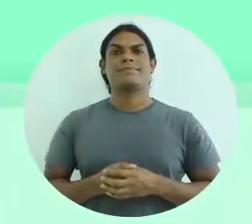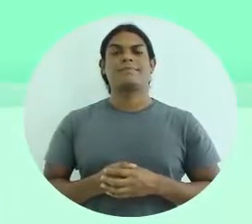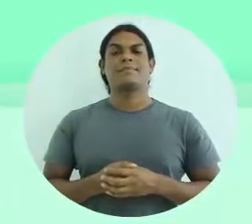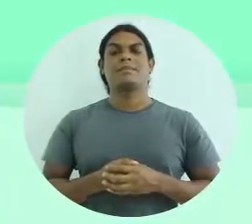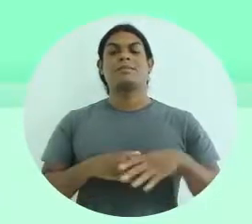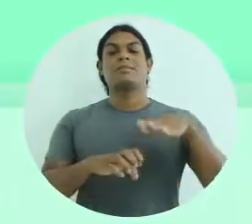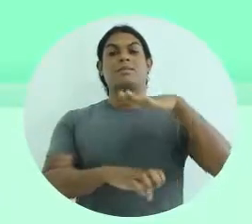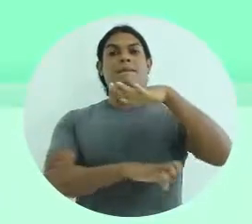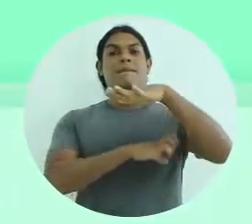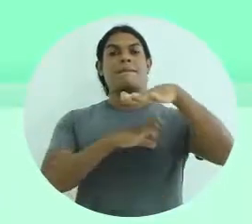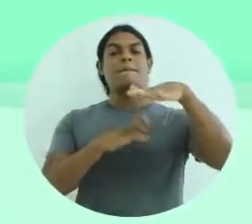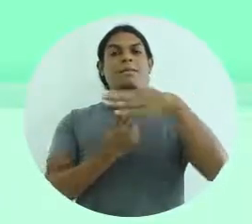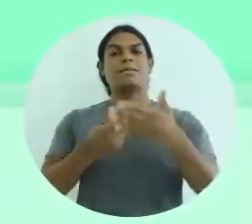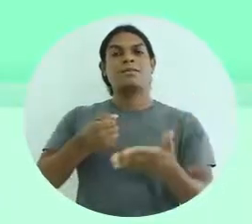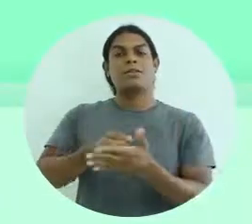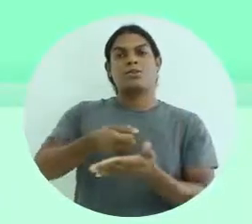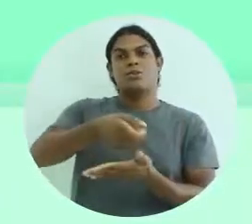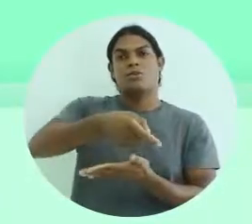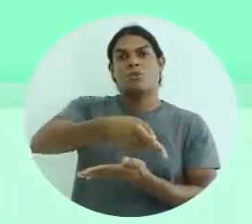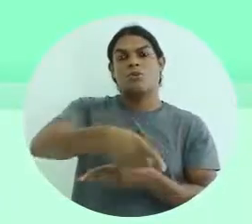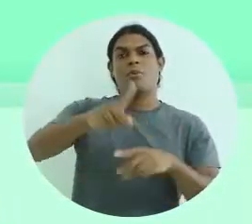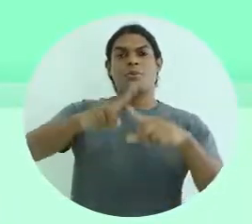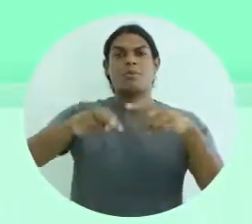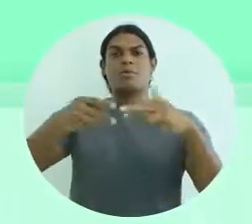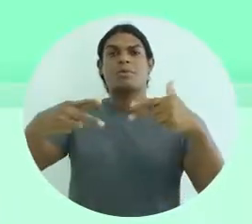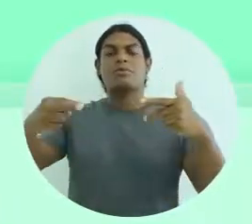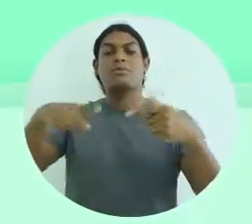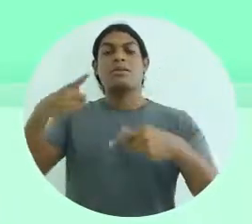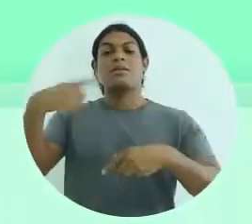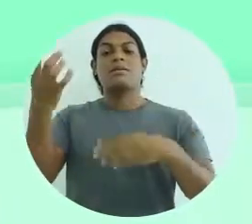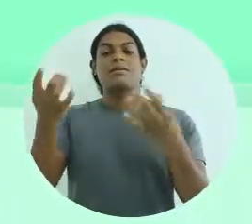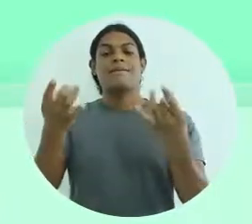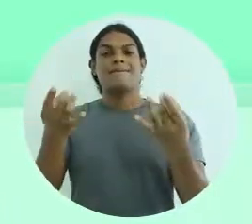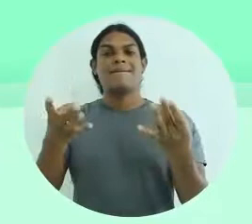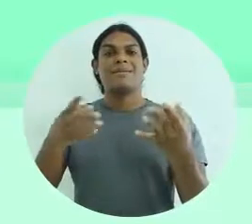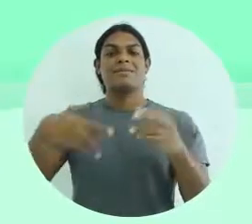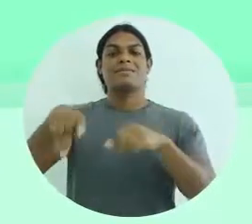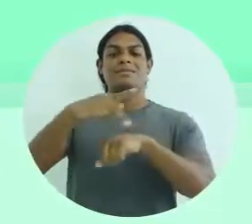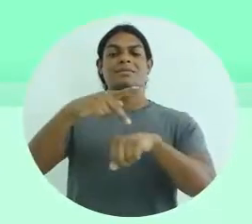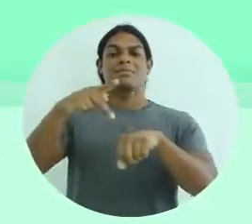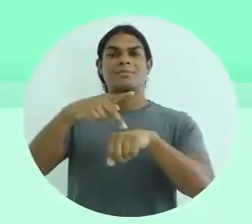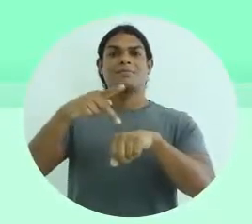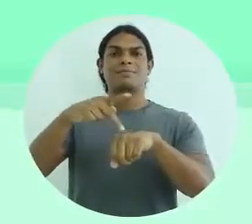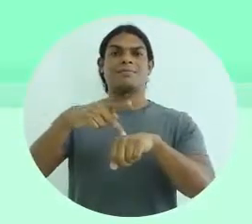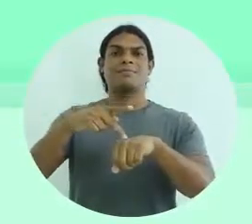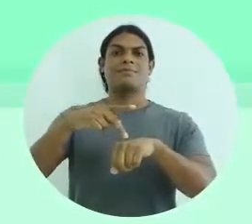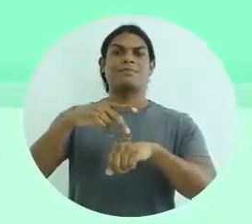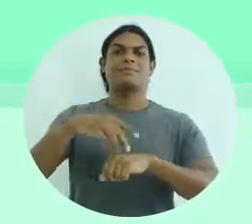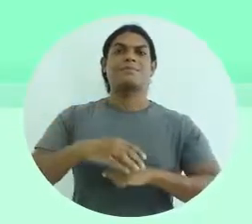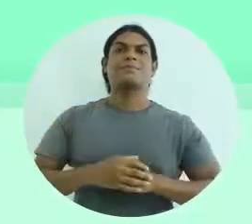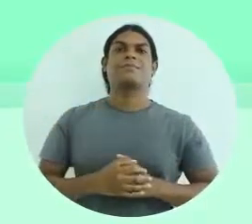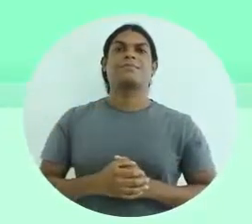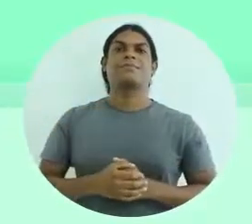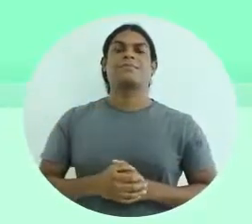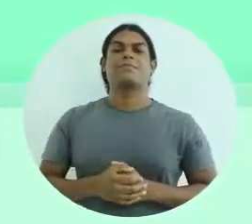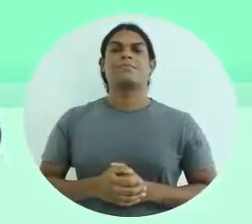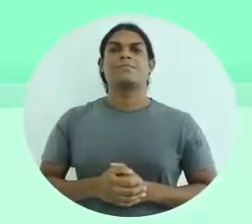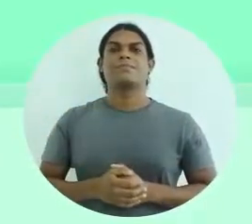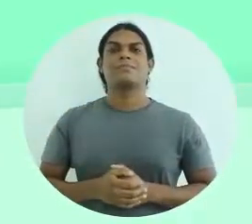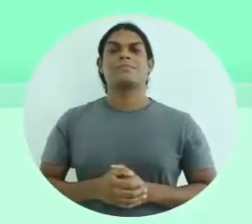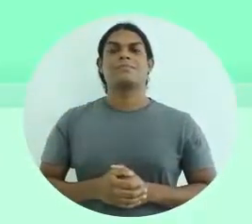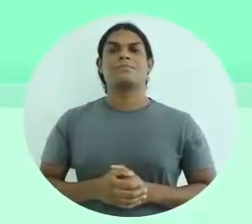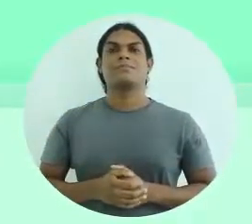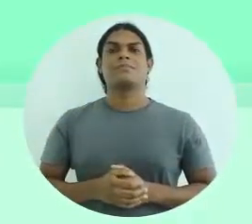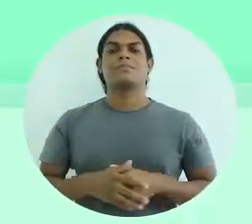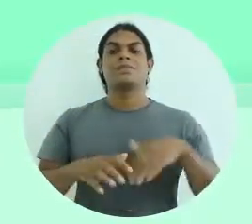compram o produto de alguns produtores e revendem esse produto no exterior. Então, elas são empresas comerciais exportadoras, que